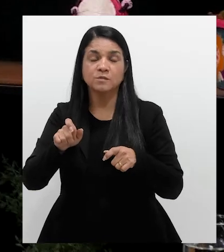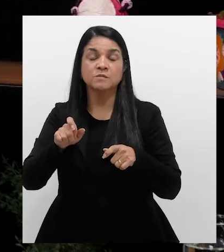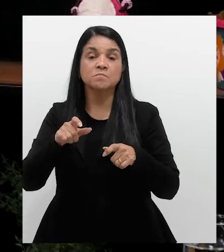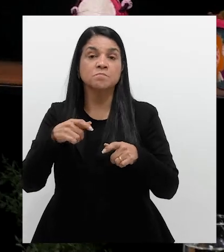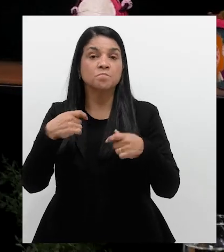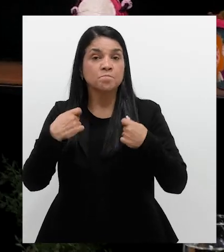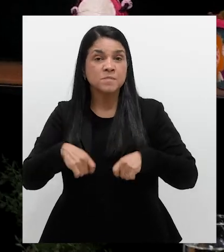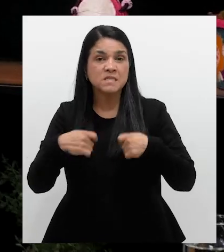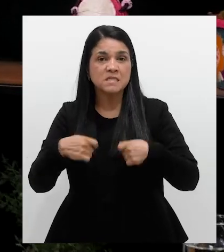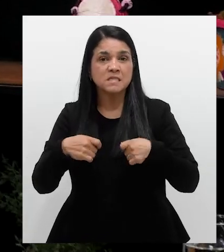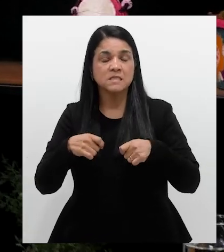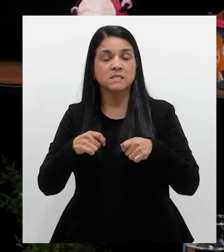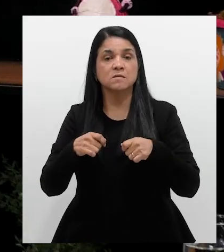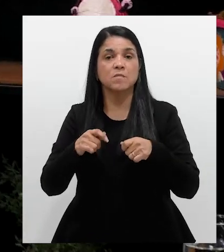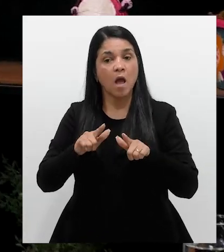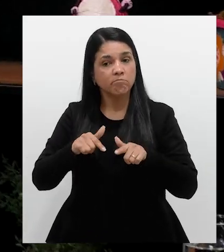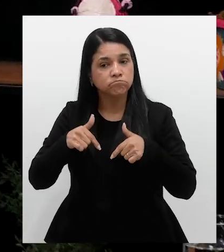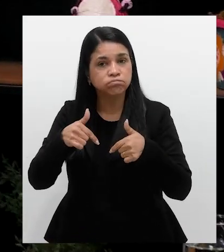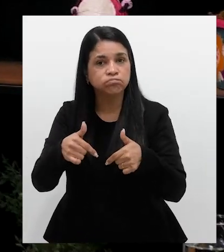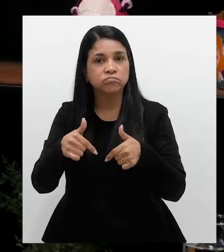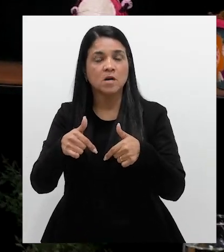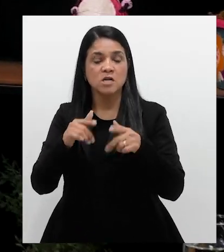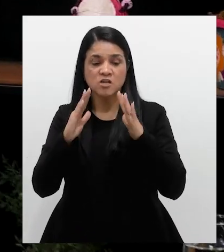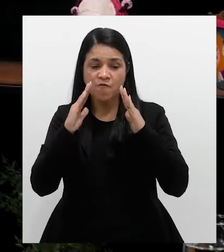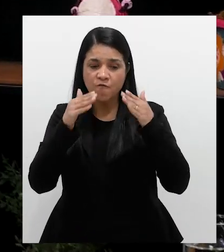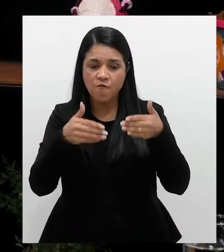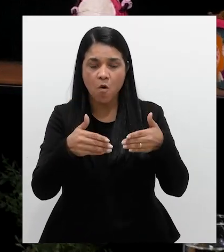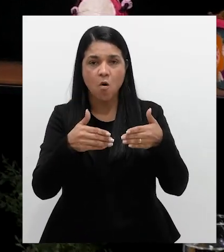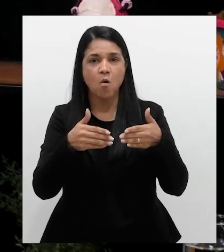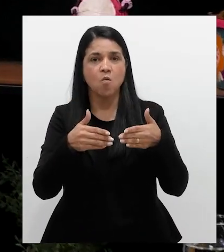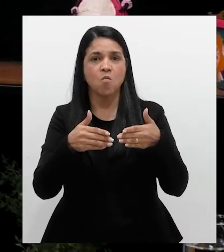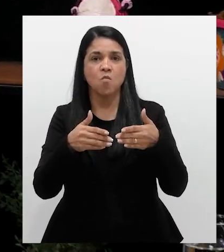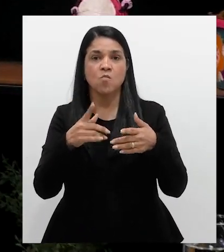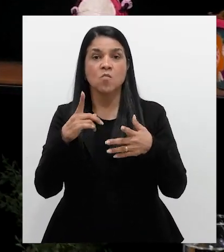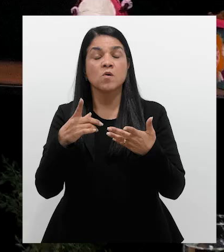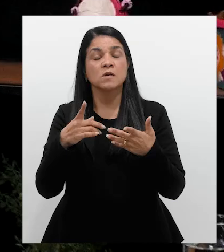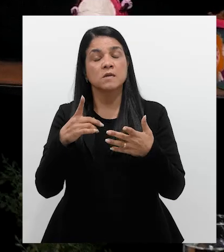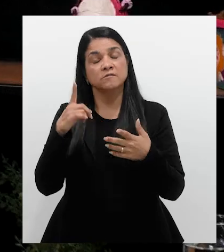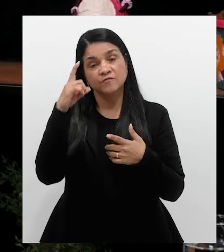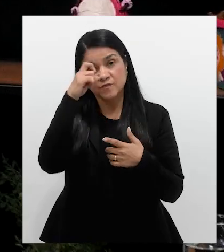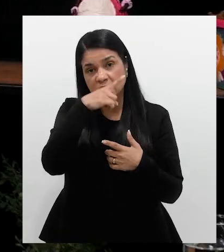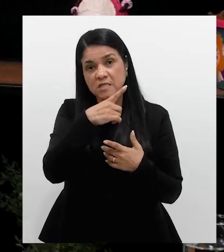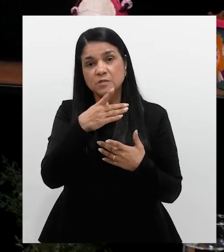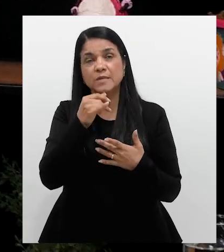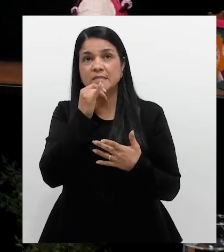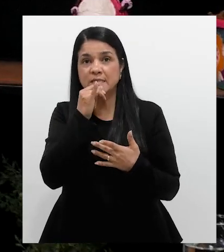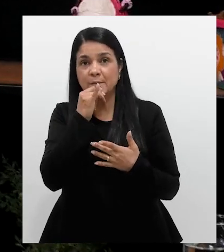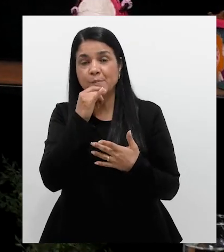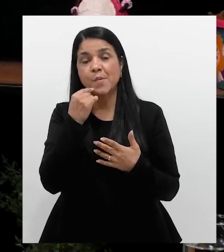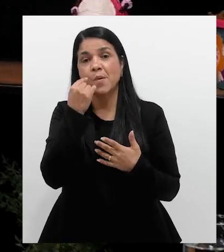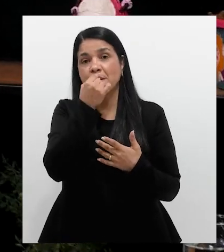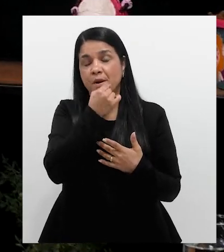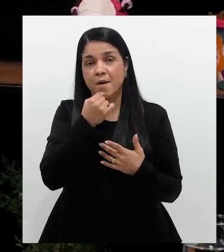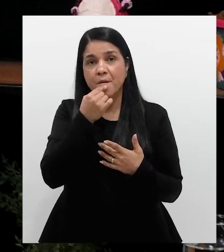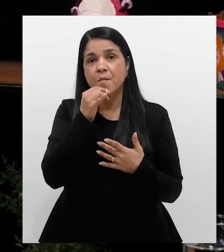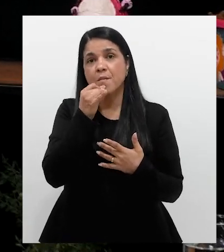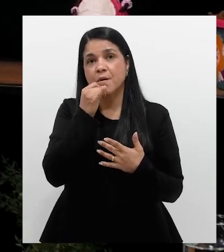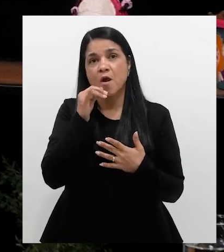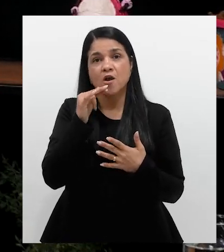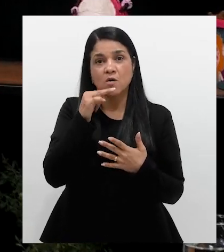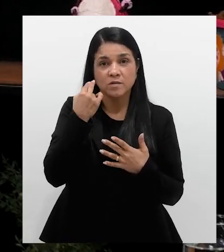pessoas já necessitam de uma ação mais específica, ou seja, mais complexa, que no caso são reabilitações